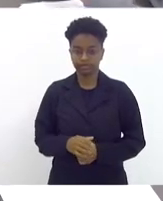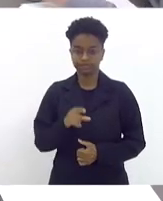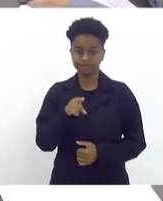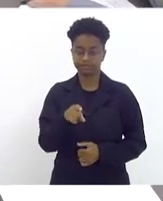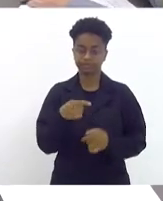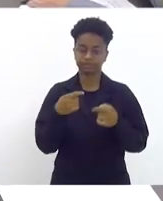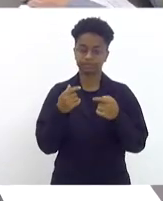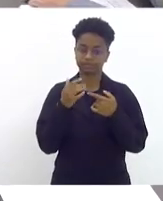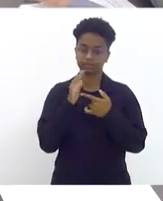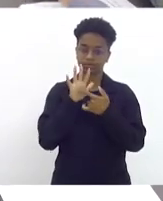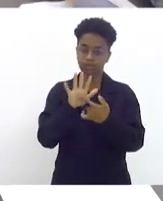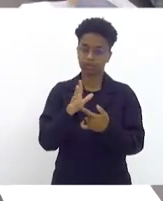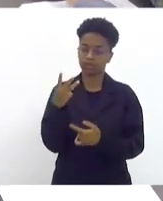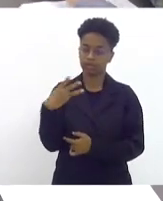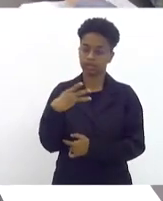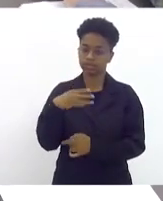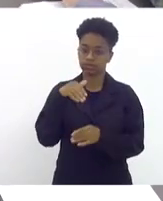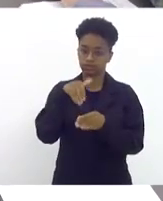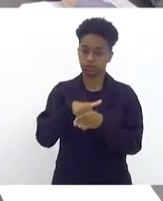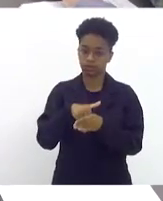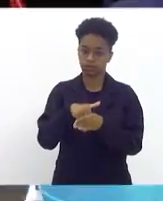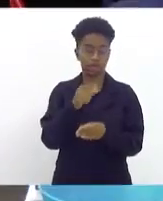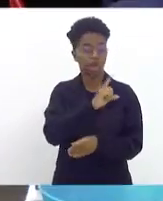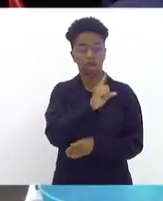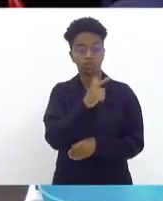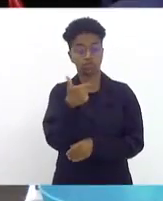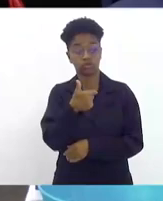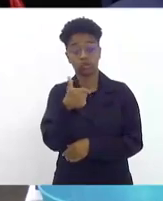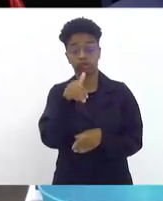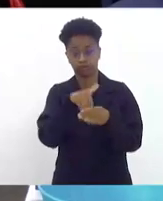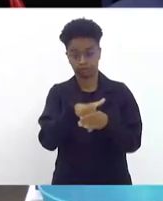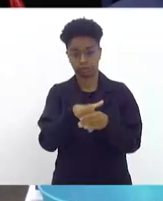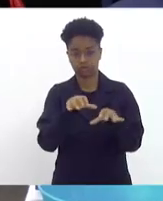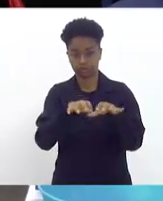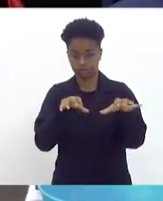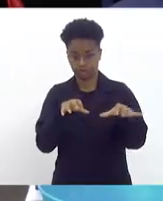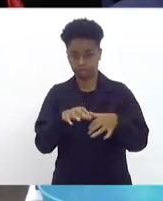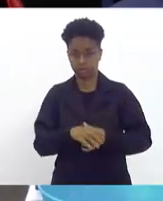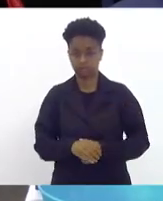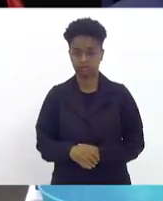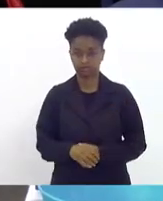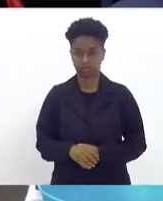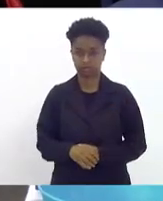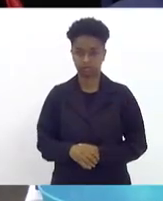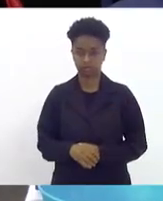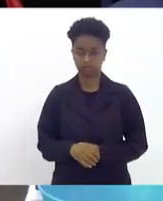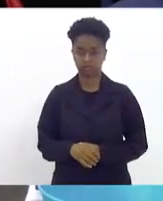um terceiro voto em separado